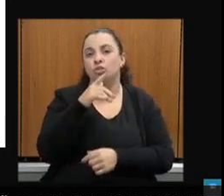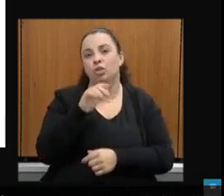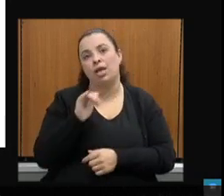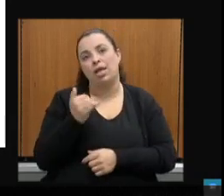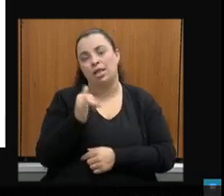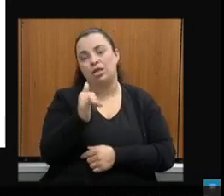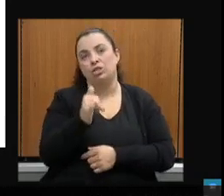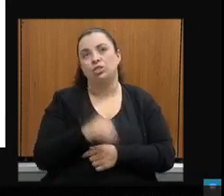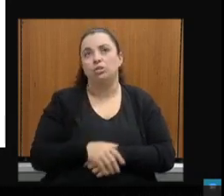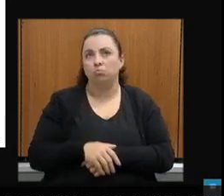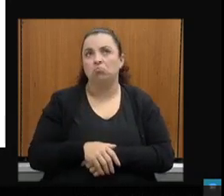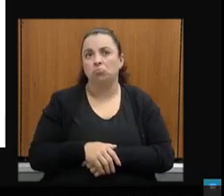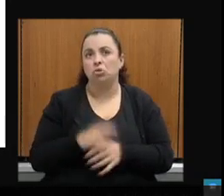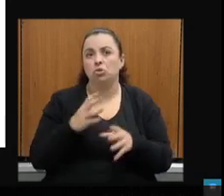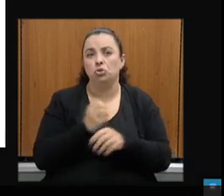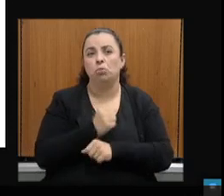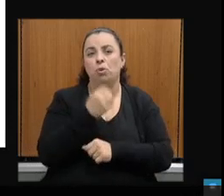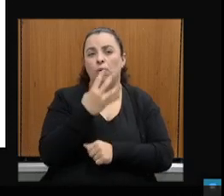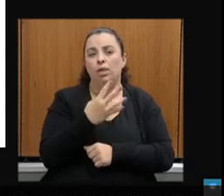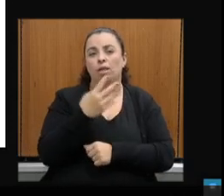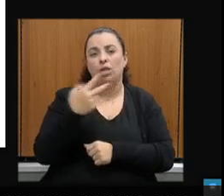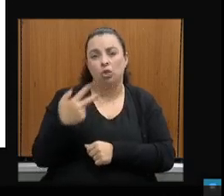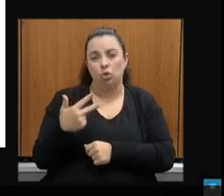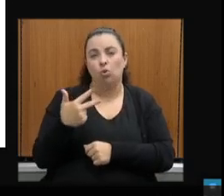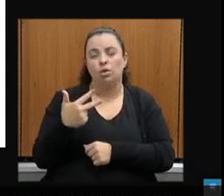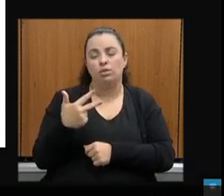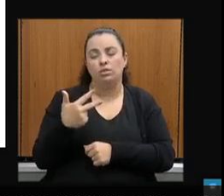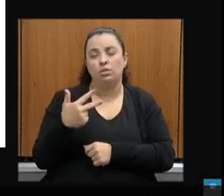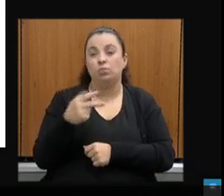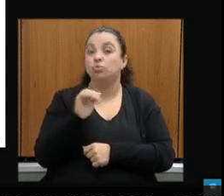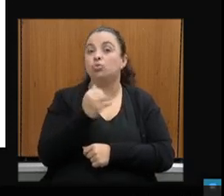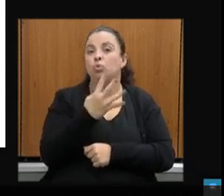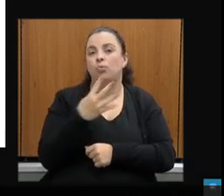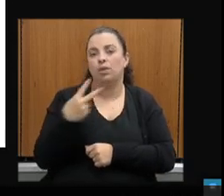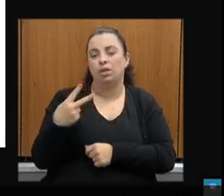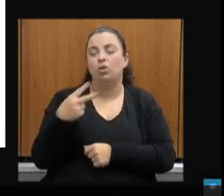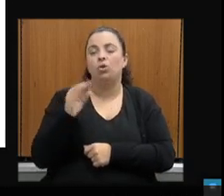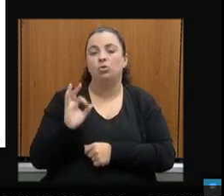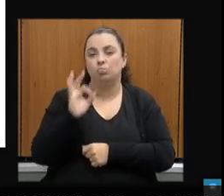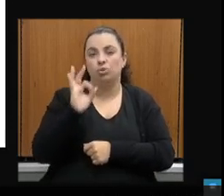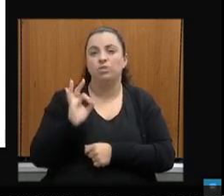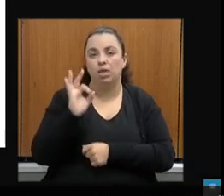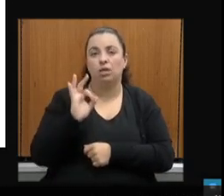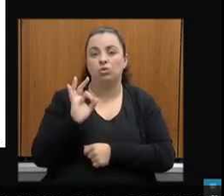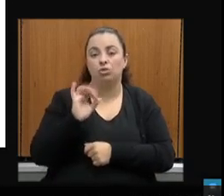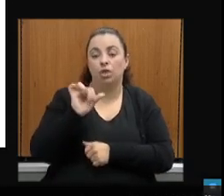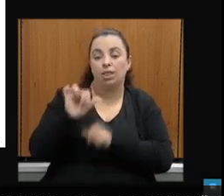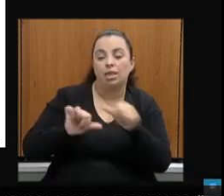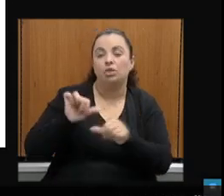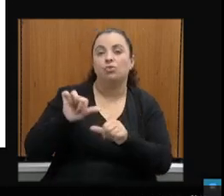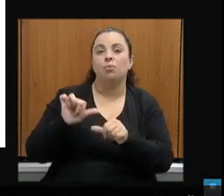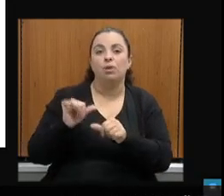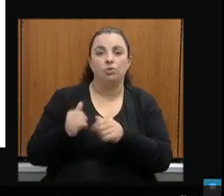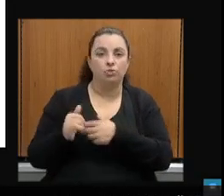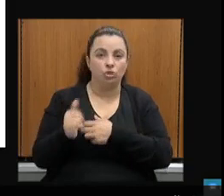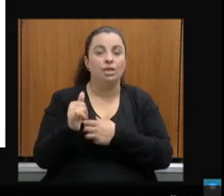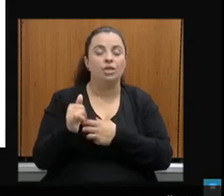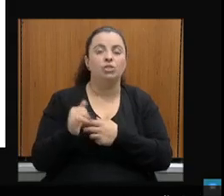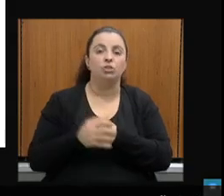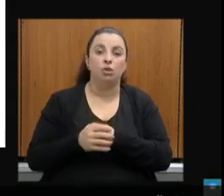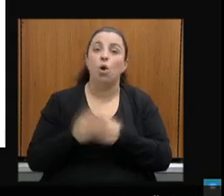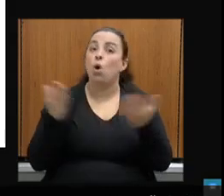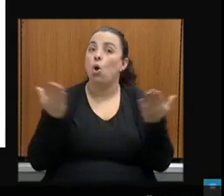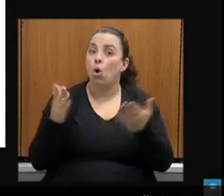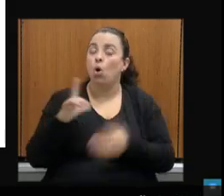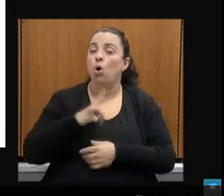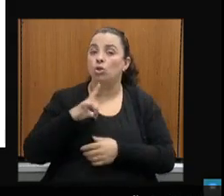aqui de 42 por cento na capacidade de transformação em e.v.a. e novamente nós hoje temos muitas